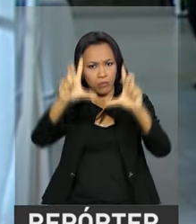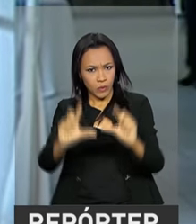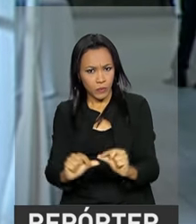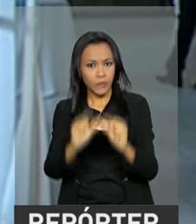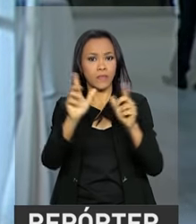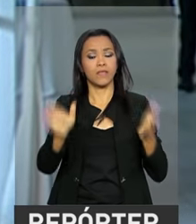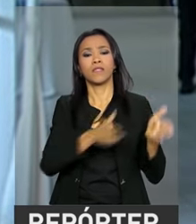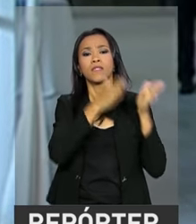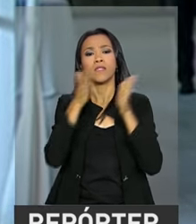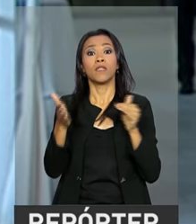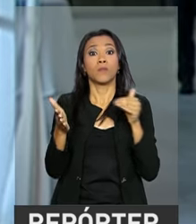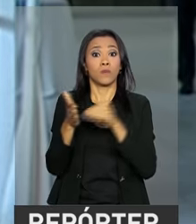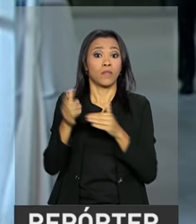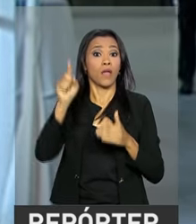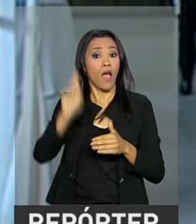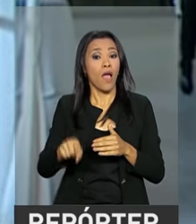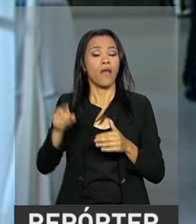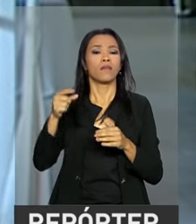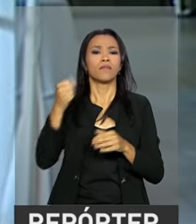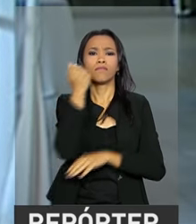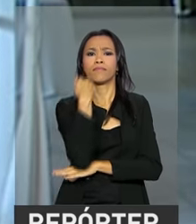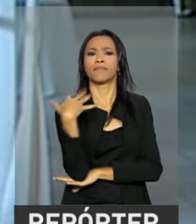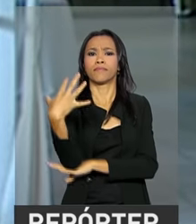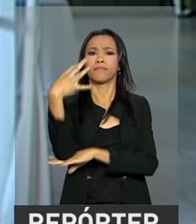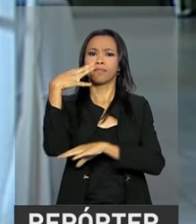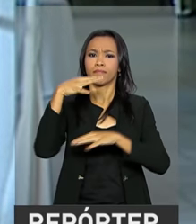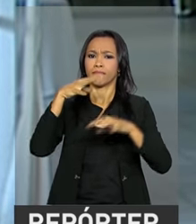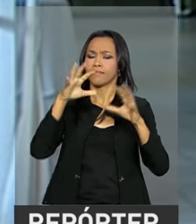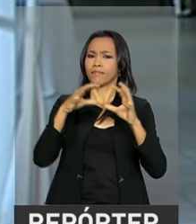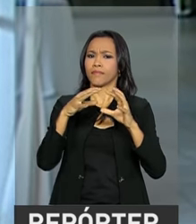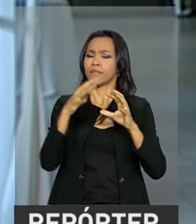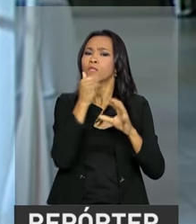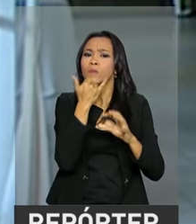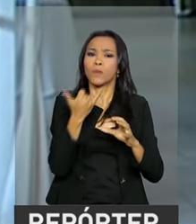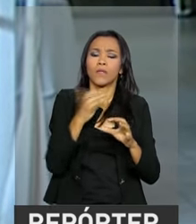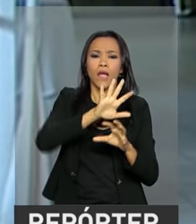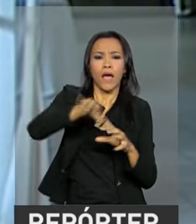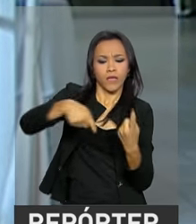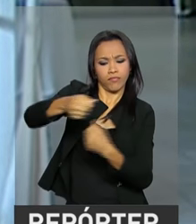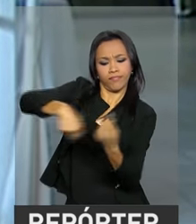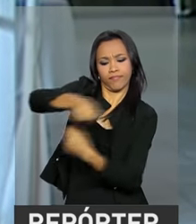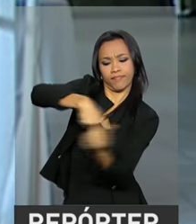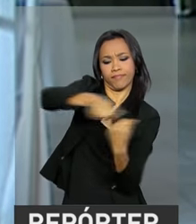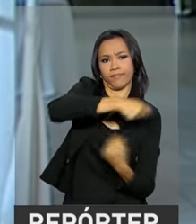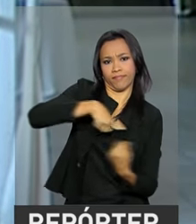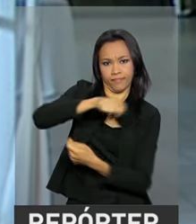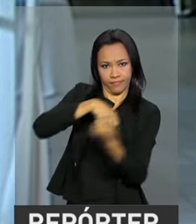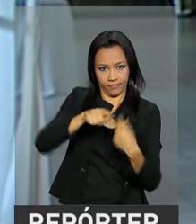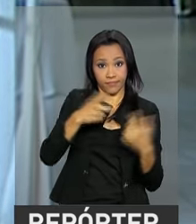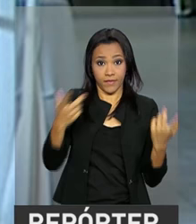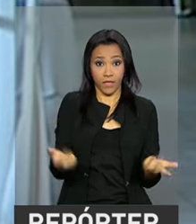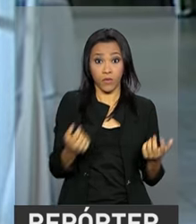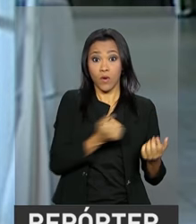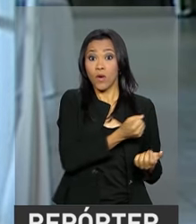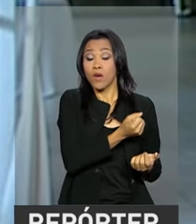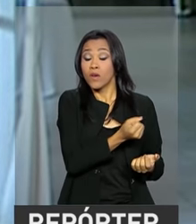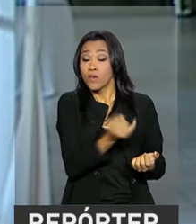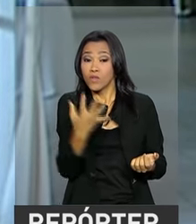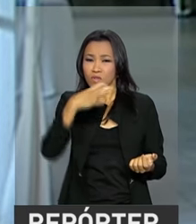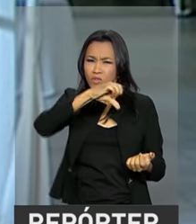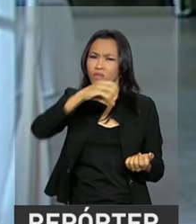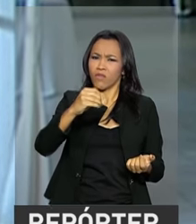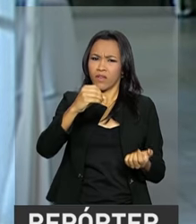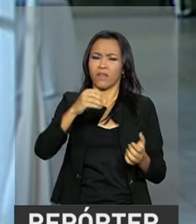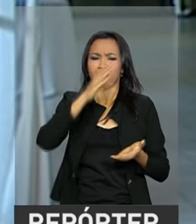do Estado e também a questão do ambiente de negócio. Cerca de 80 dos 98 conselheiros que fazem